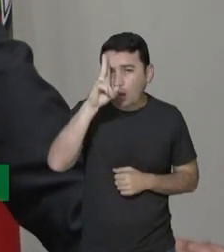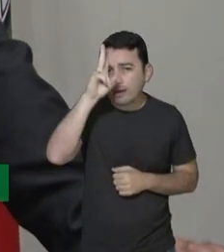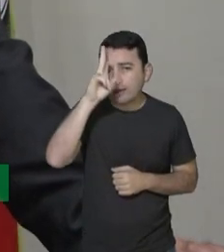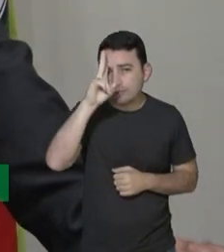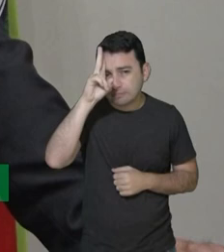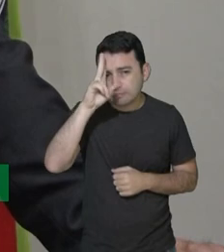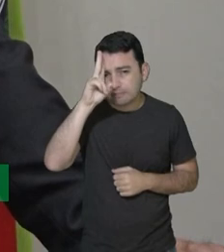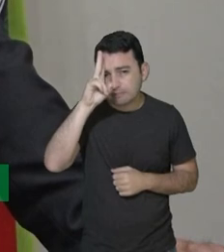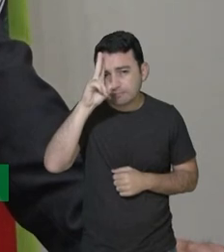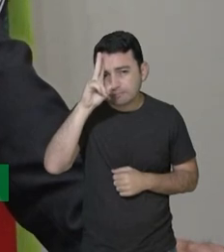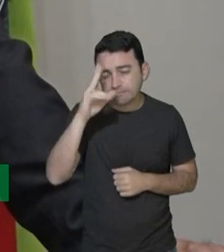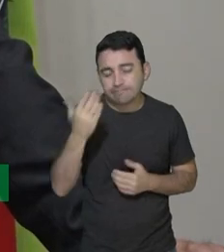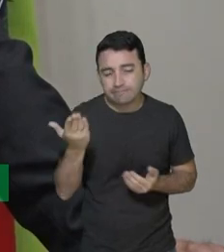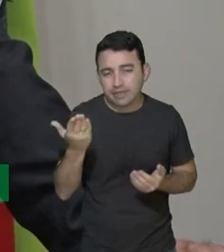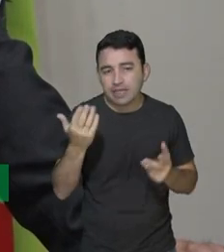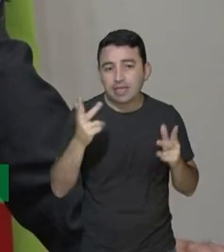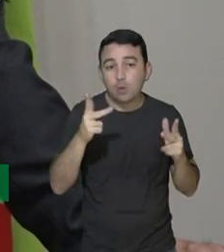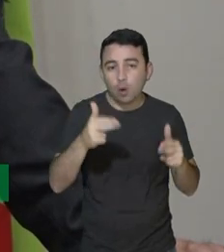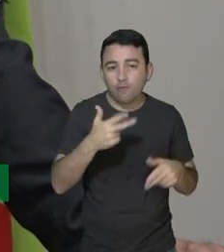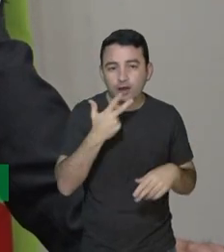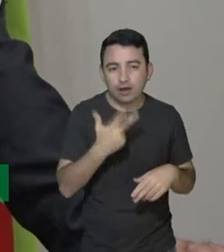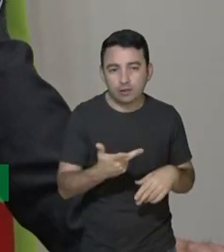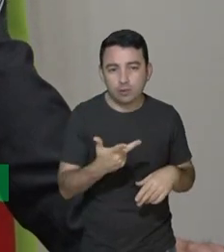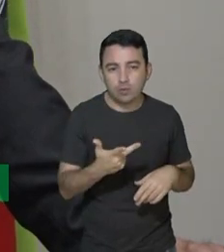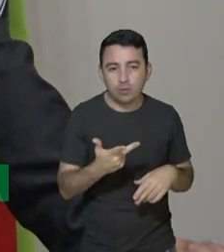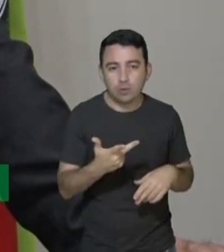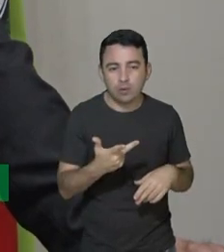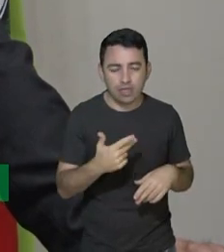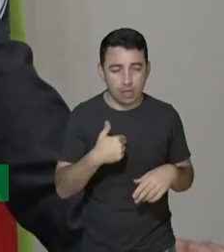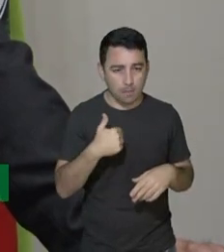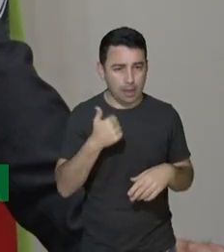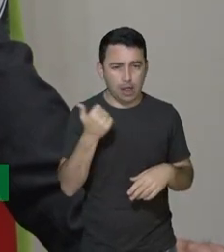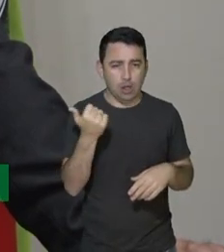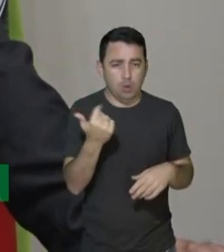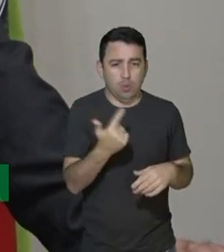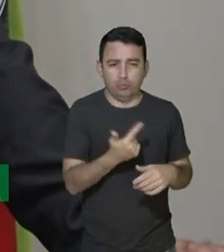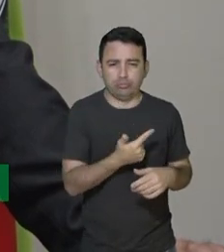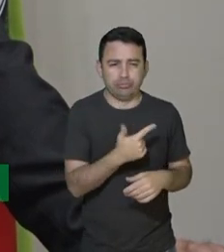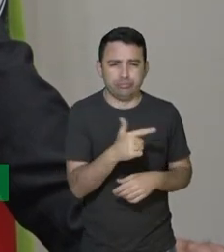que, como disse, não me faz melhor que ninguém,